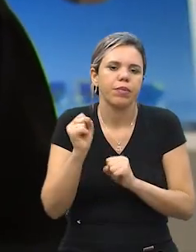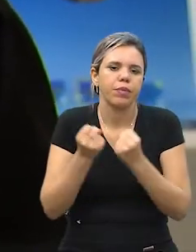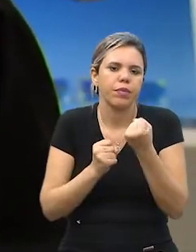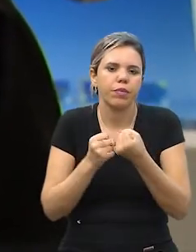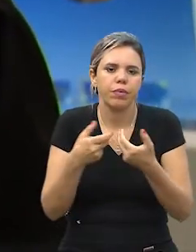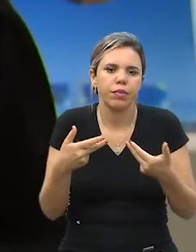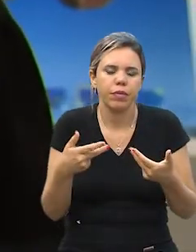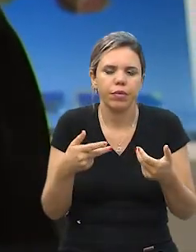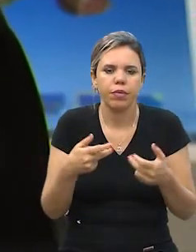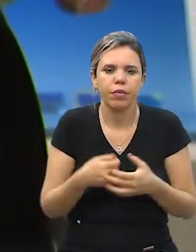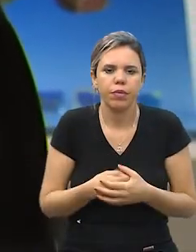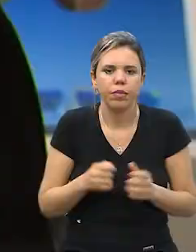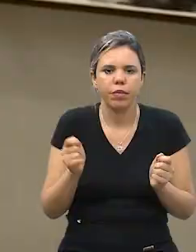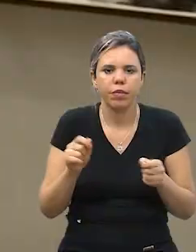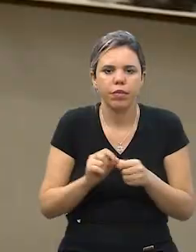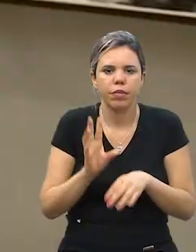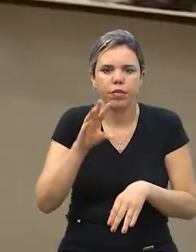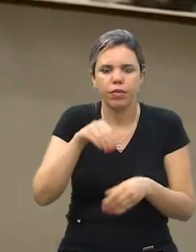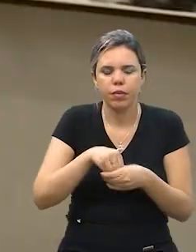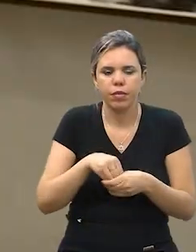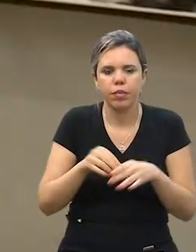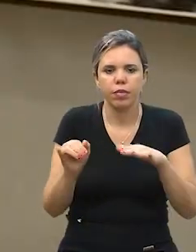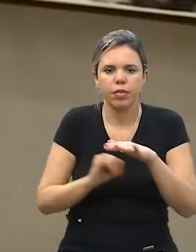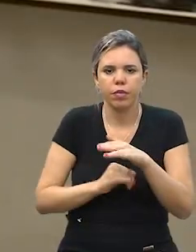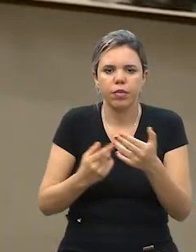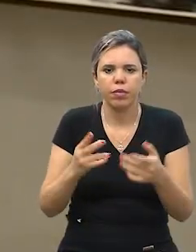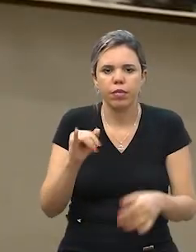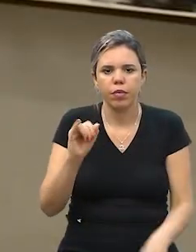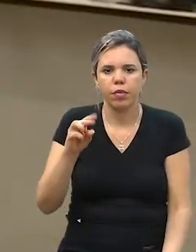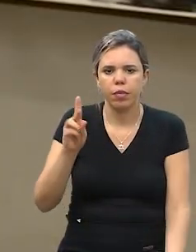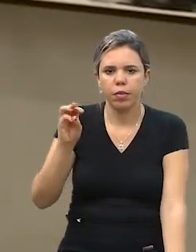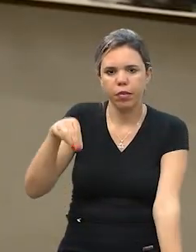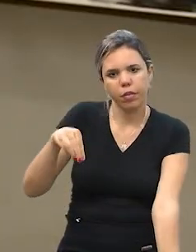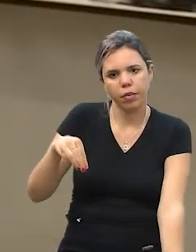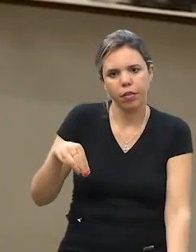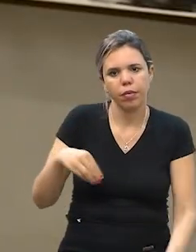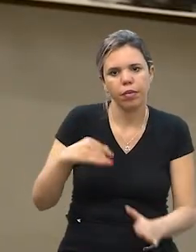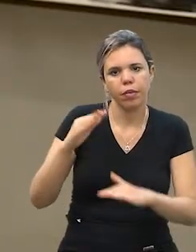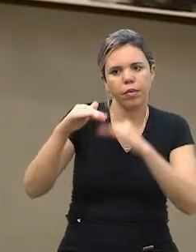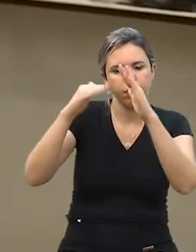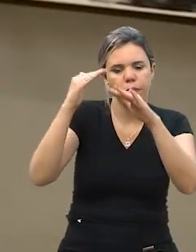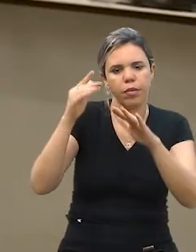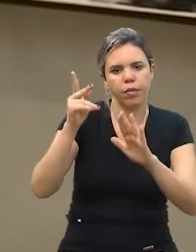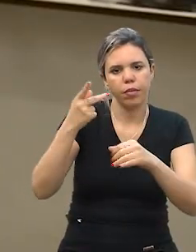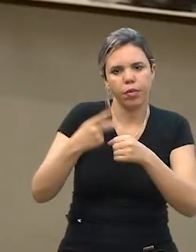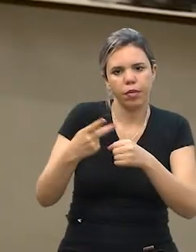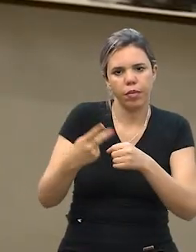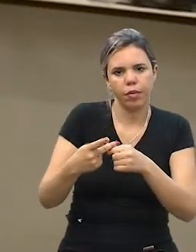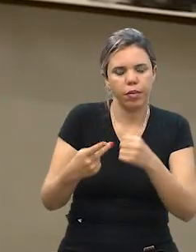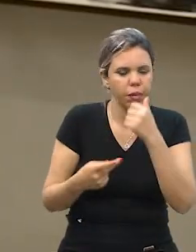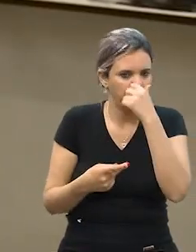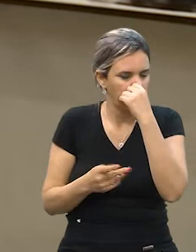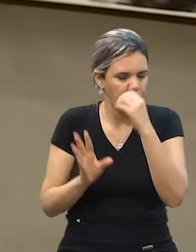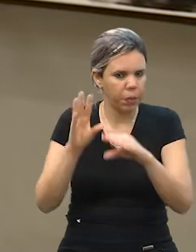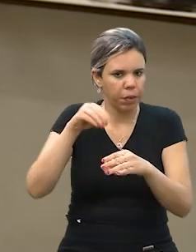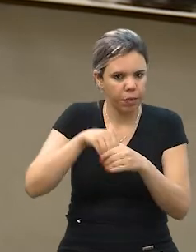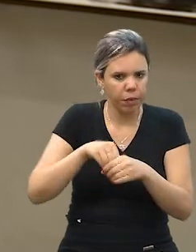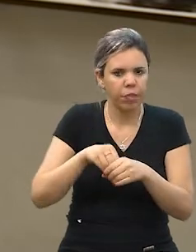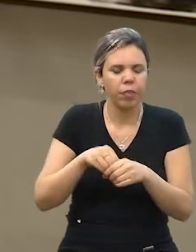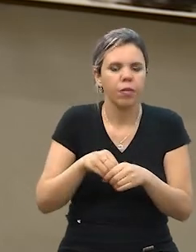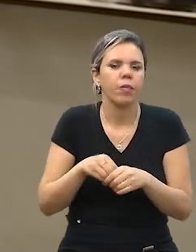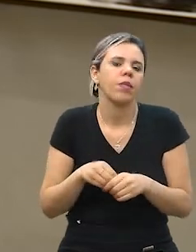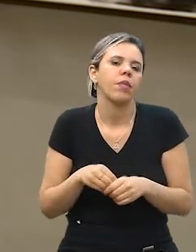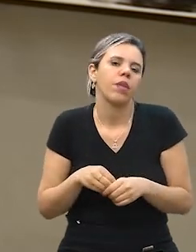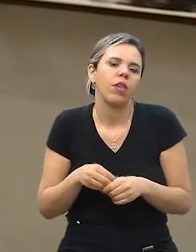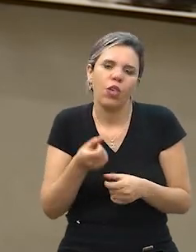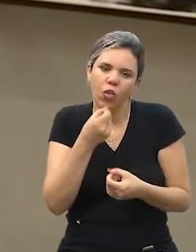industrial, é possível você estar dentro de institutos como o IPEM e desenvolver alguns produtos, ou dentro da